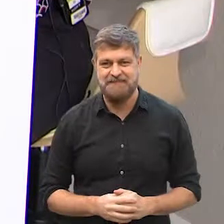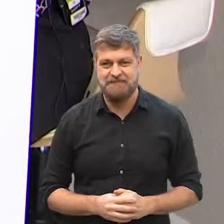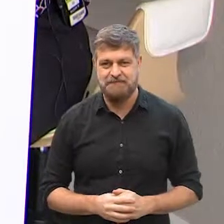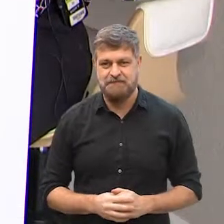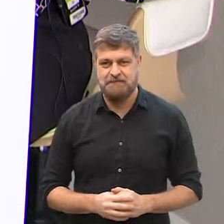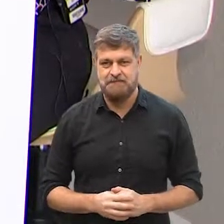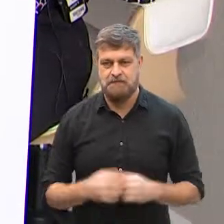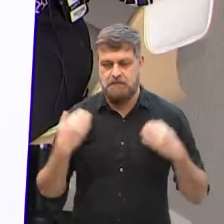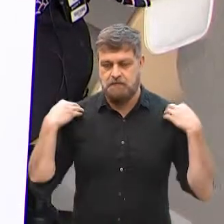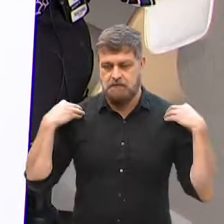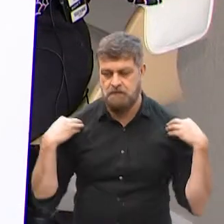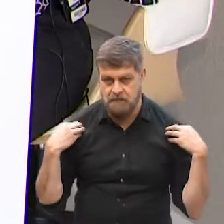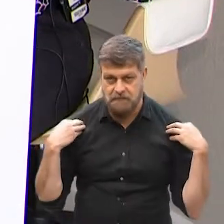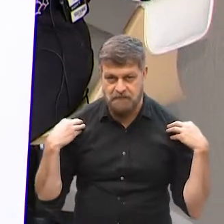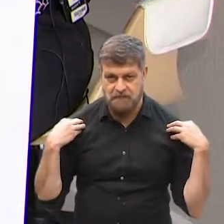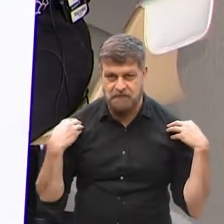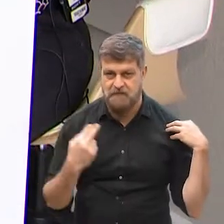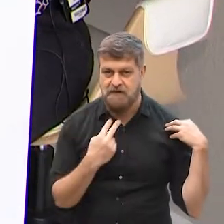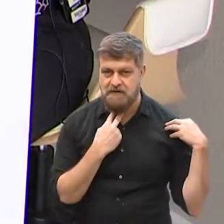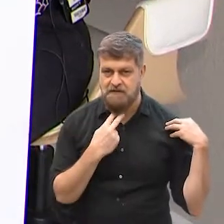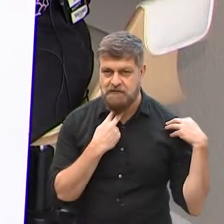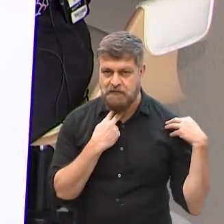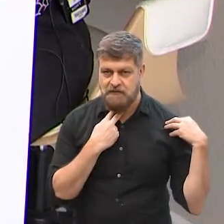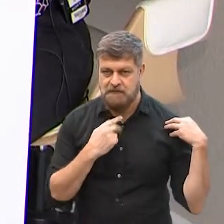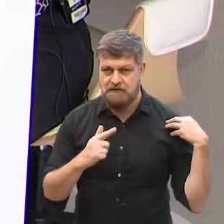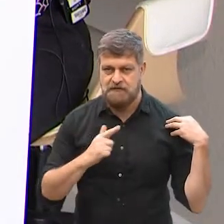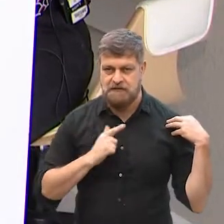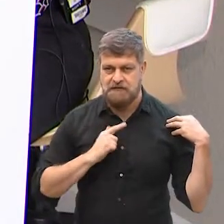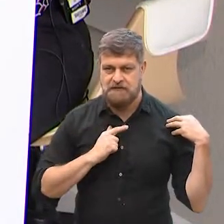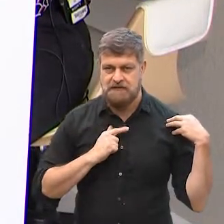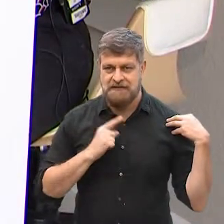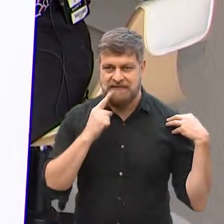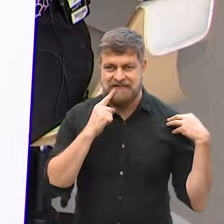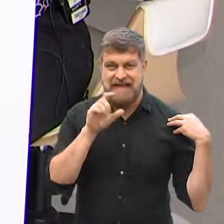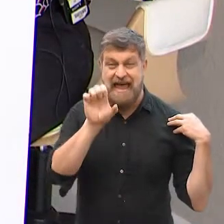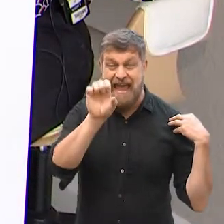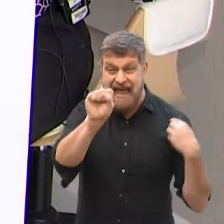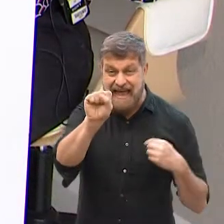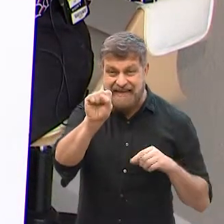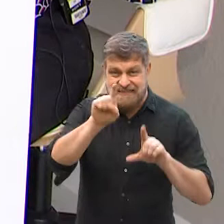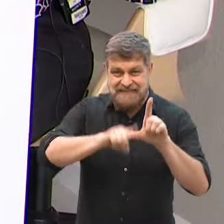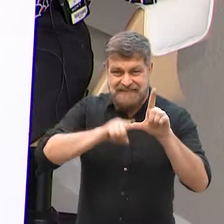Sem elevar os ombros e solta num S.